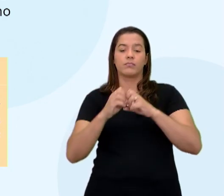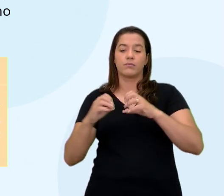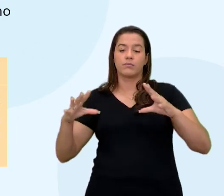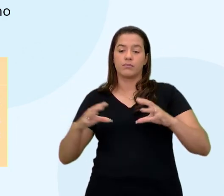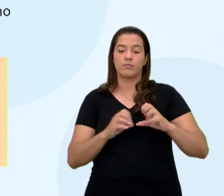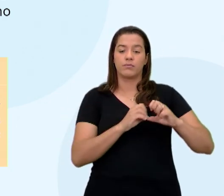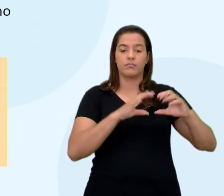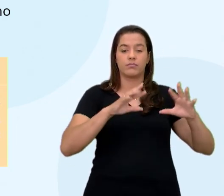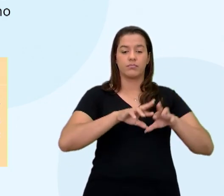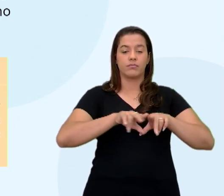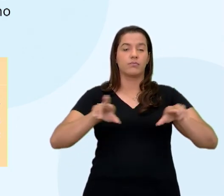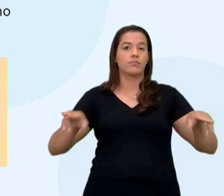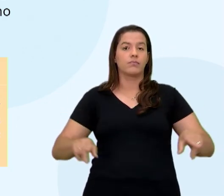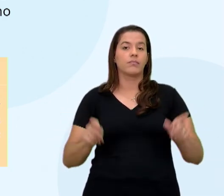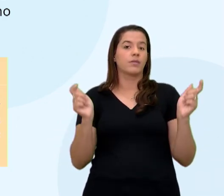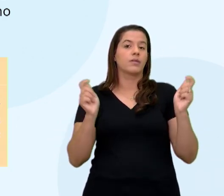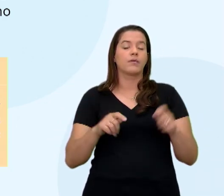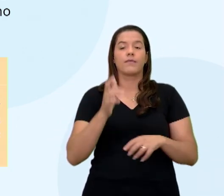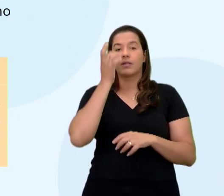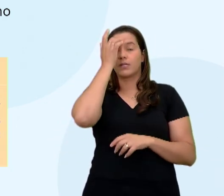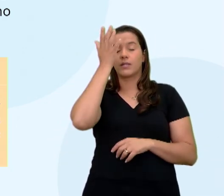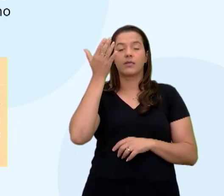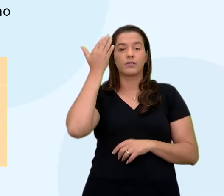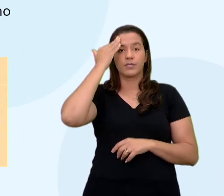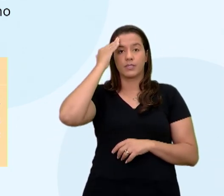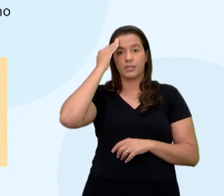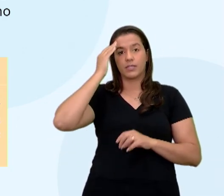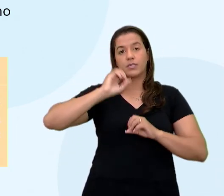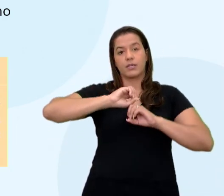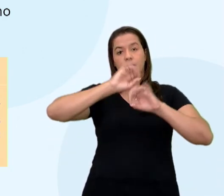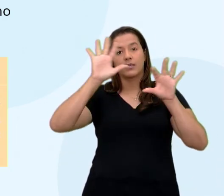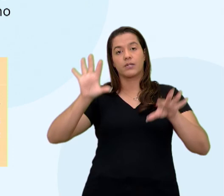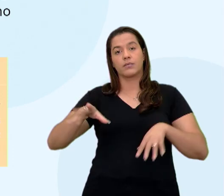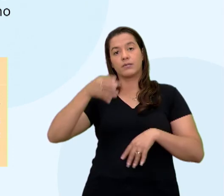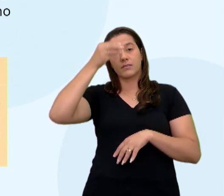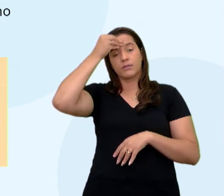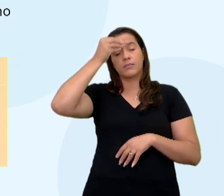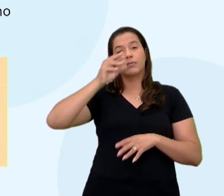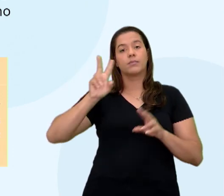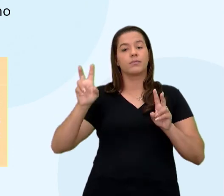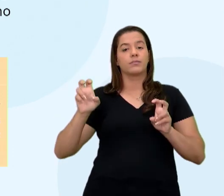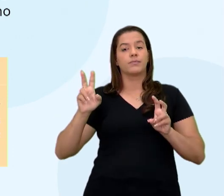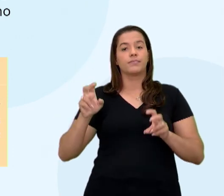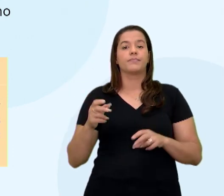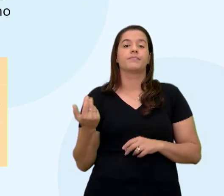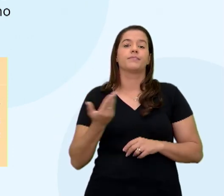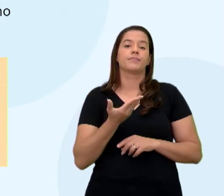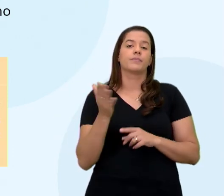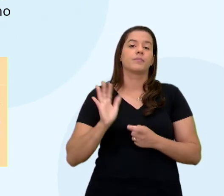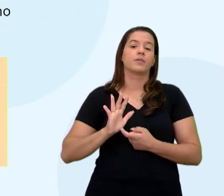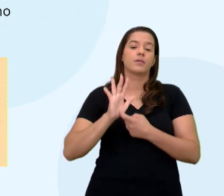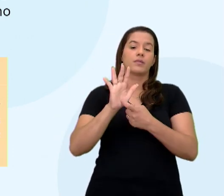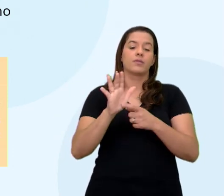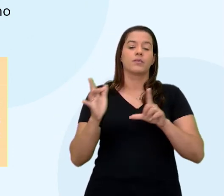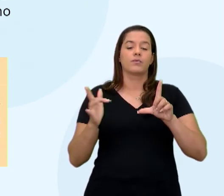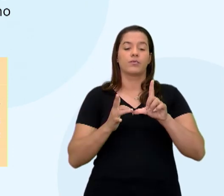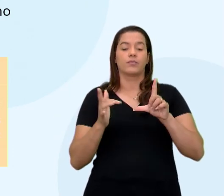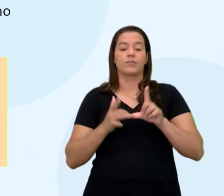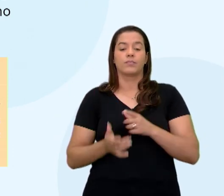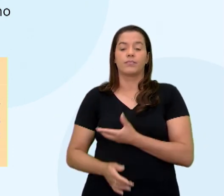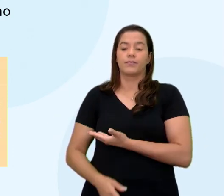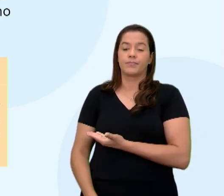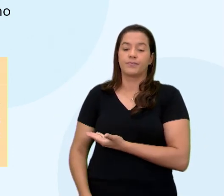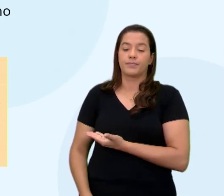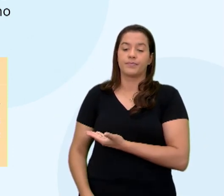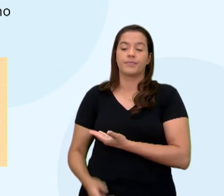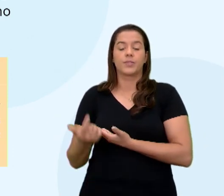caixas, etc., de forma a facilitar a compreensão e memorização do assunto, né? Eu trouxe aí o link, que a gente tinha até esquecido. Tá aí o